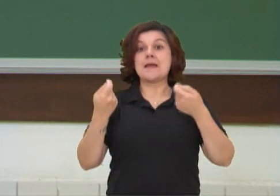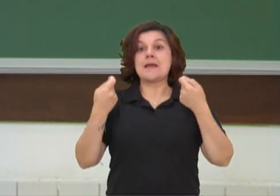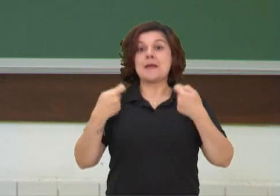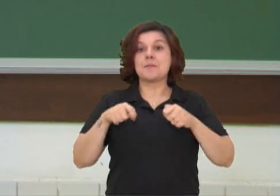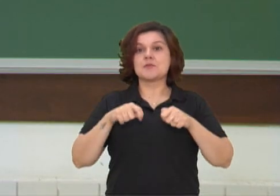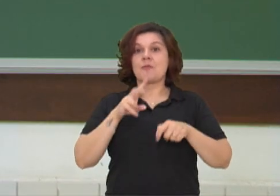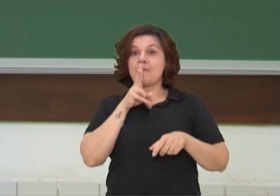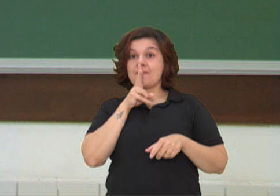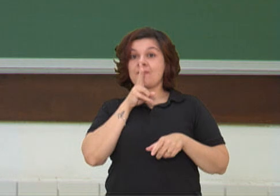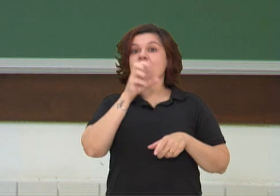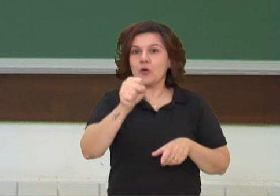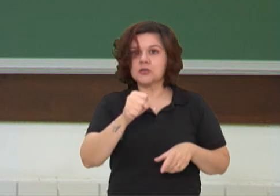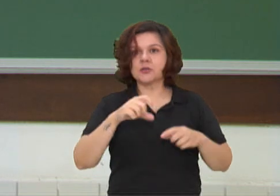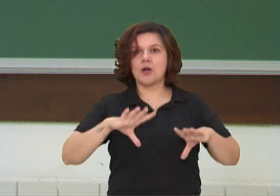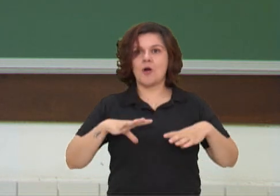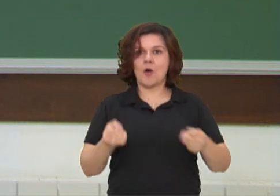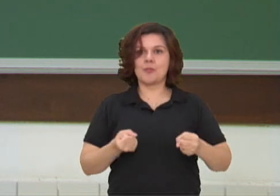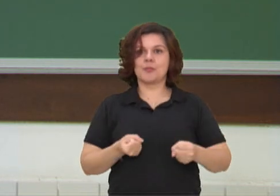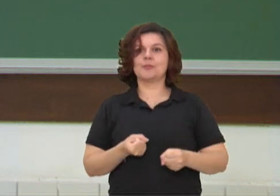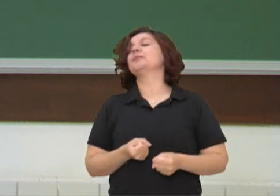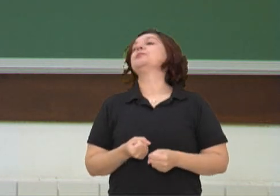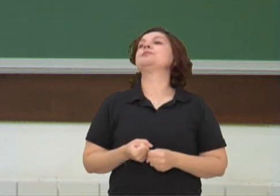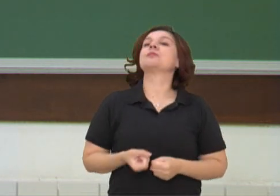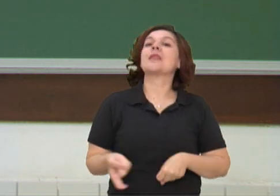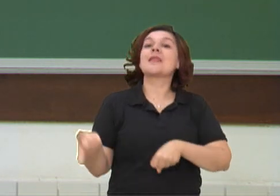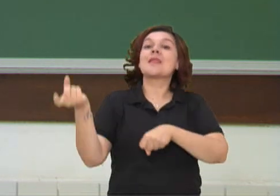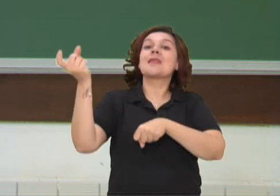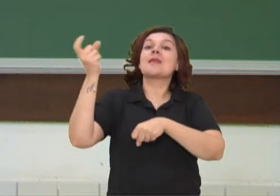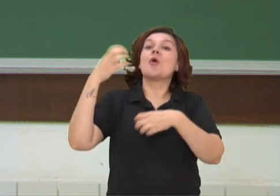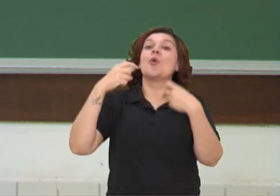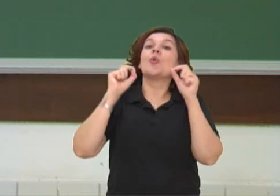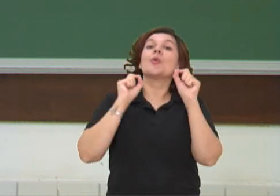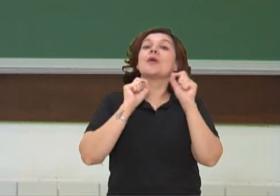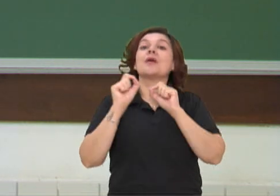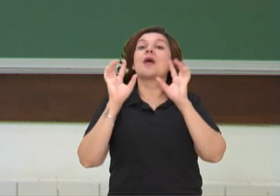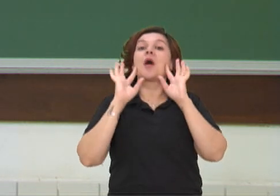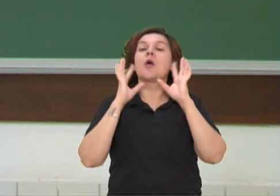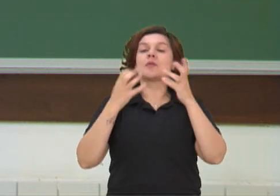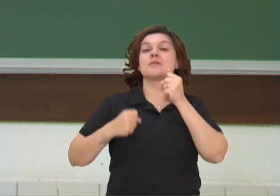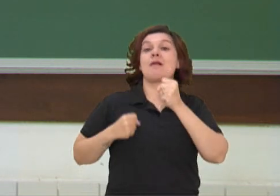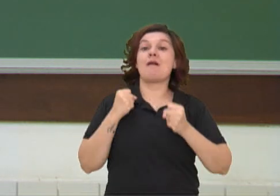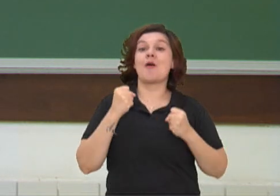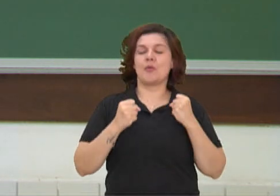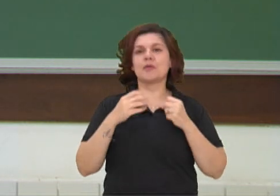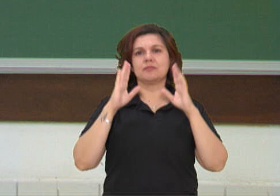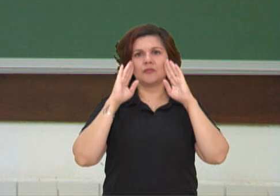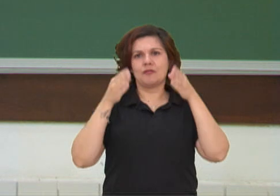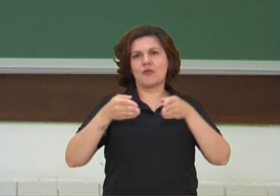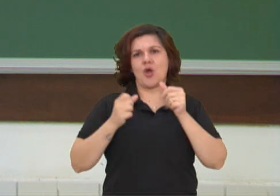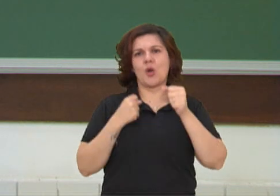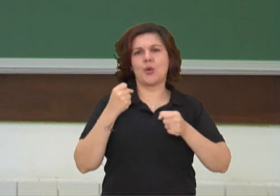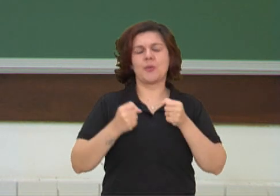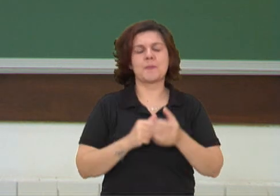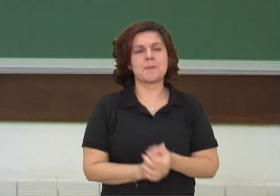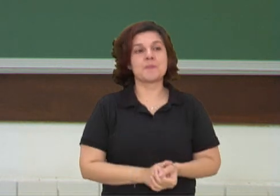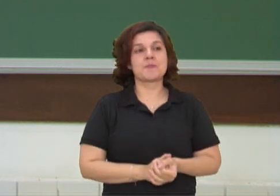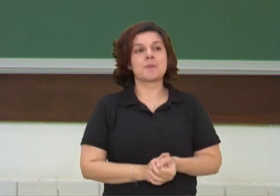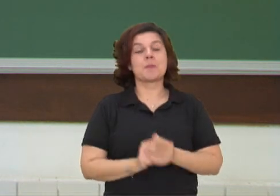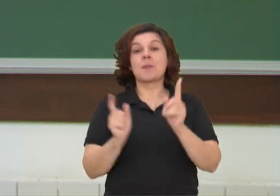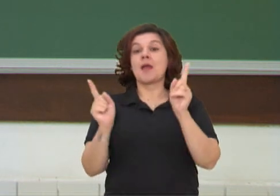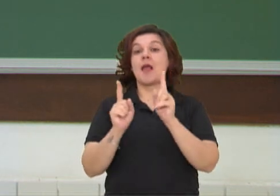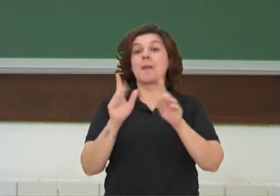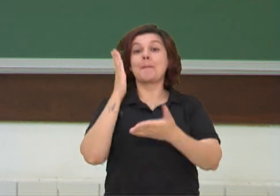bastante explosão ali do nosso corpo, automaticamente a corrida, né, a corrida em específico, ela deixa de ser ali